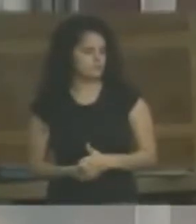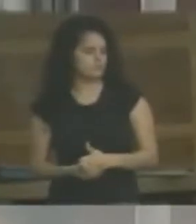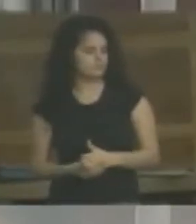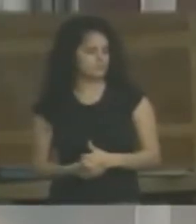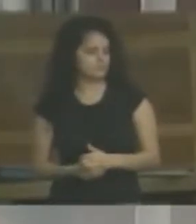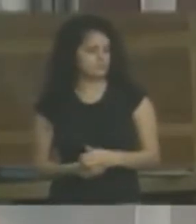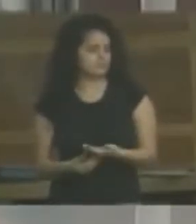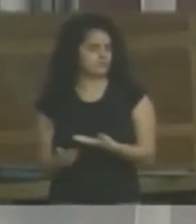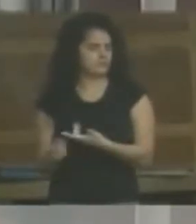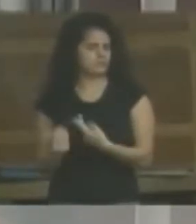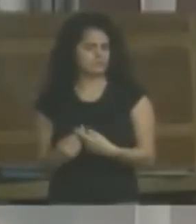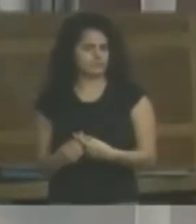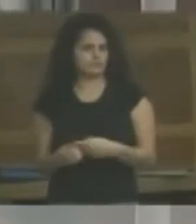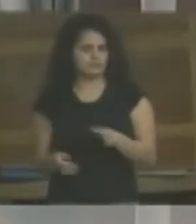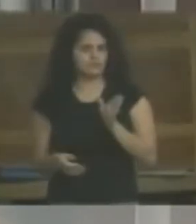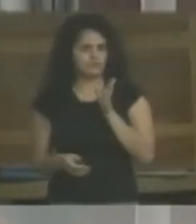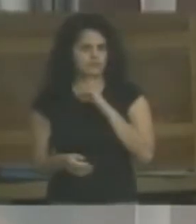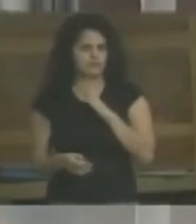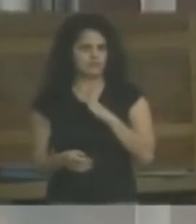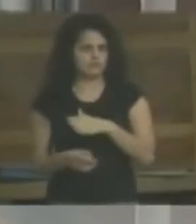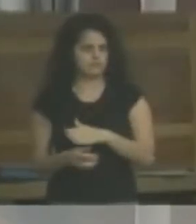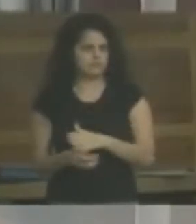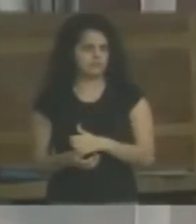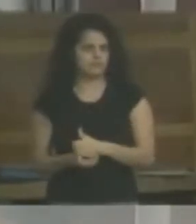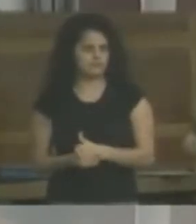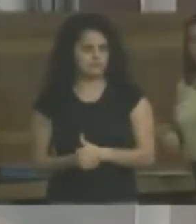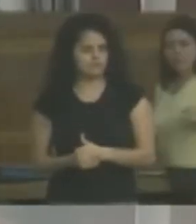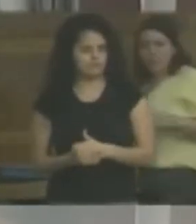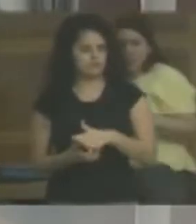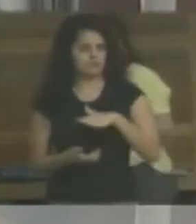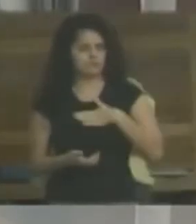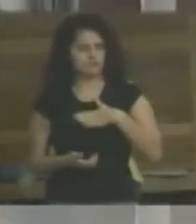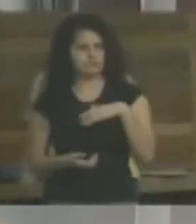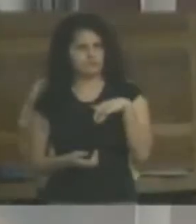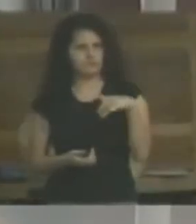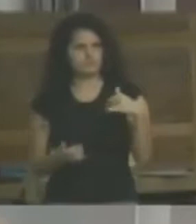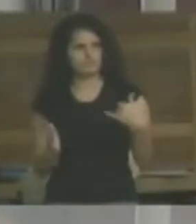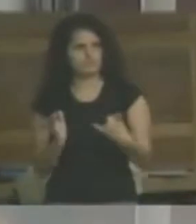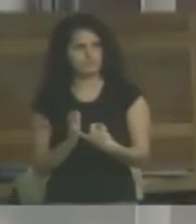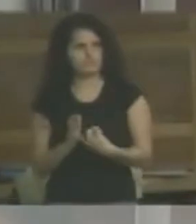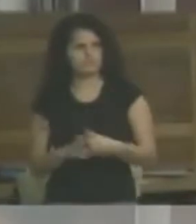dão um retorno imediato. Na minha indicação